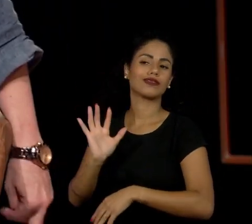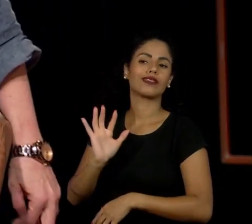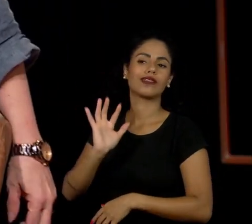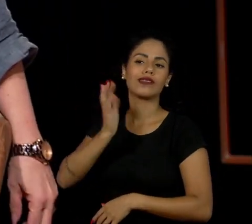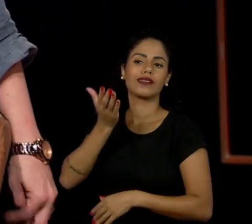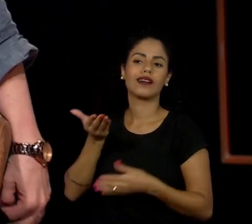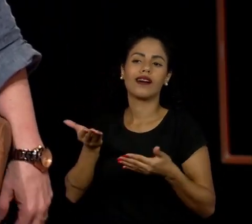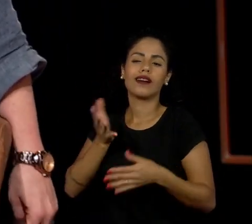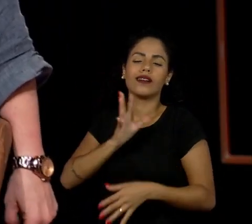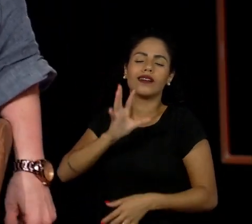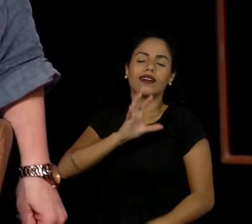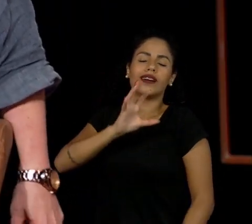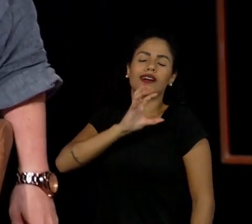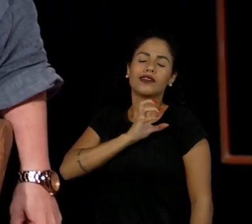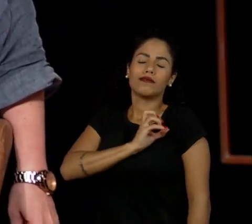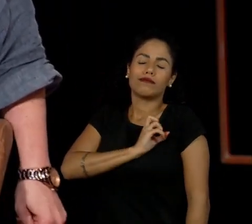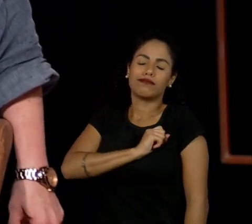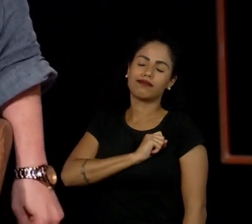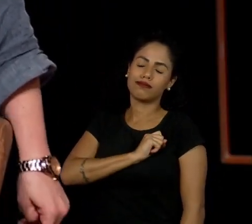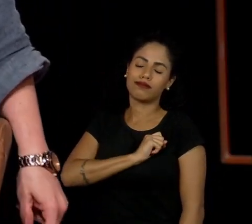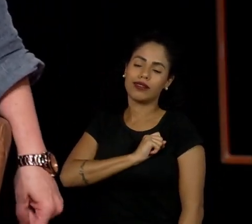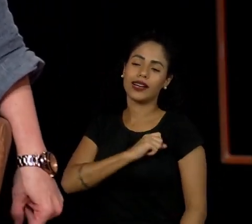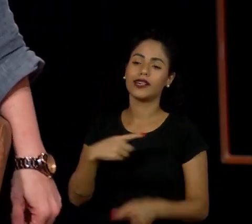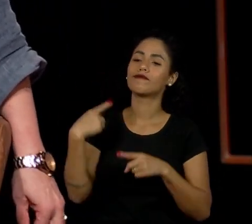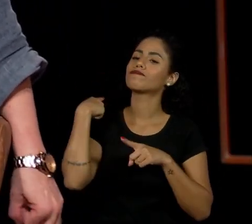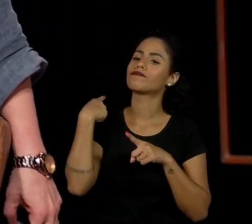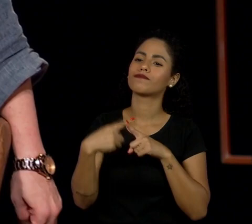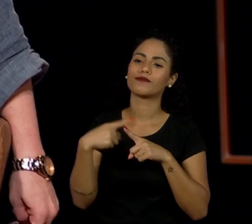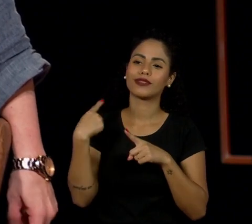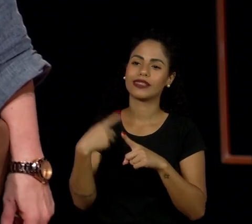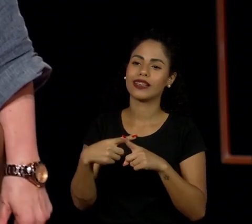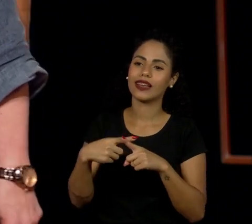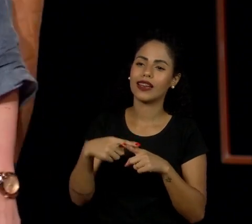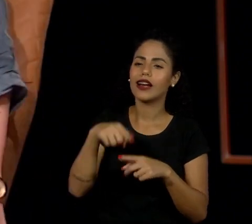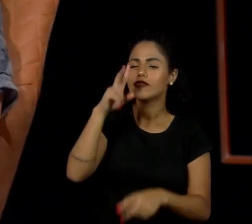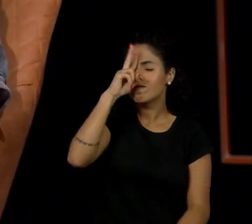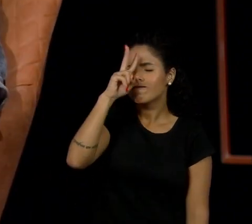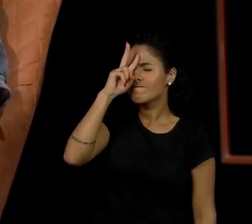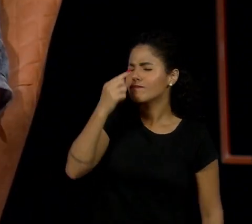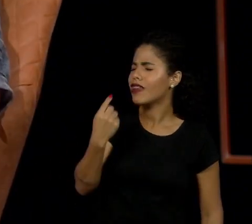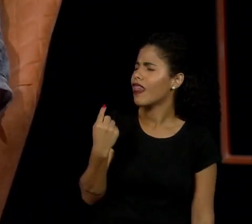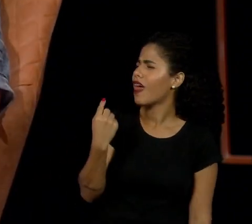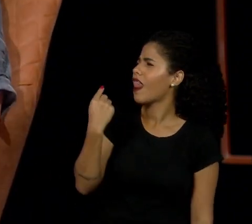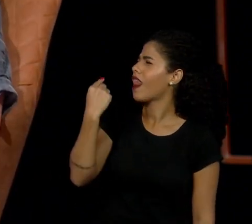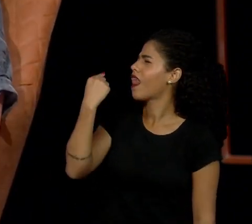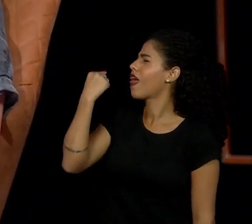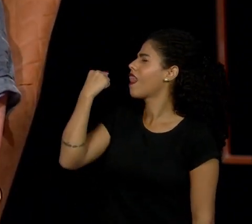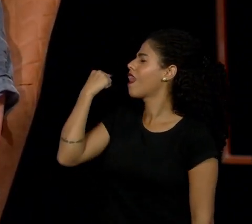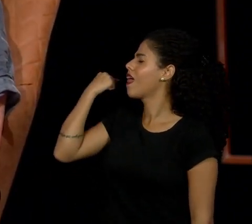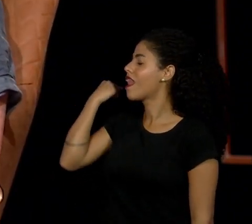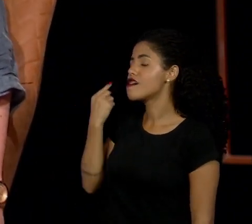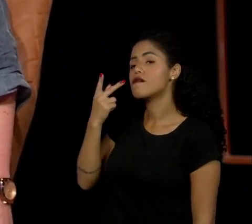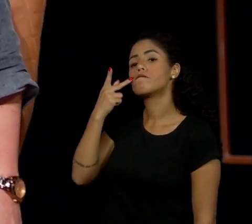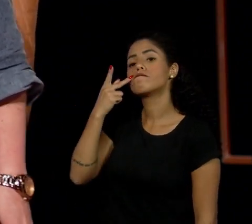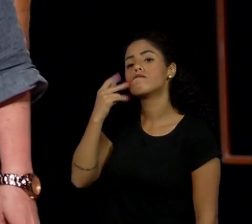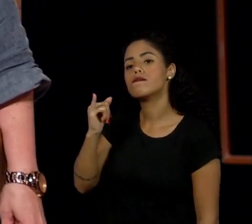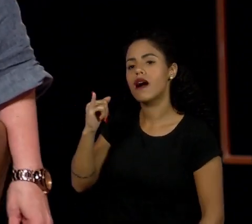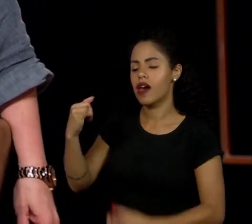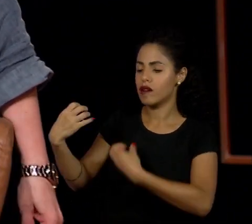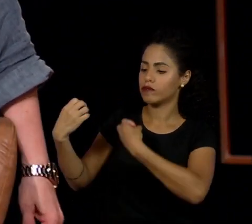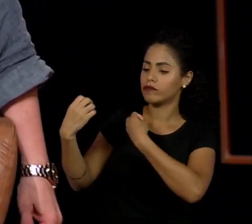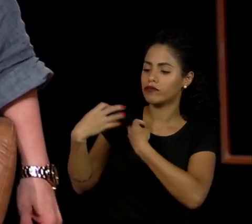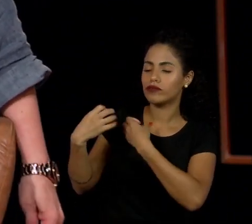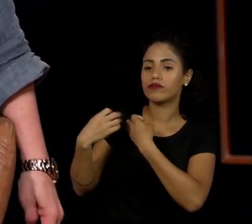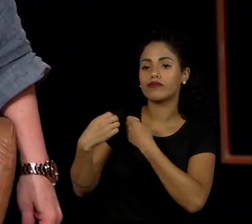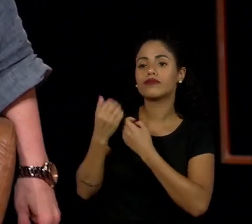muito amor, porque, voltando ao que papai havia me dito lá atrás, lá no começo, quer